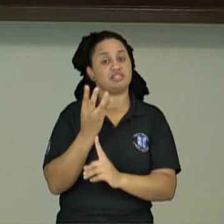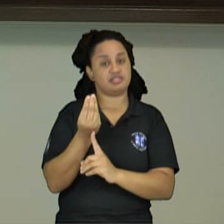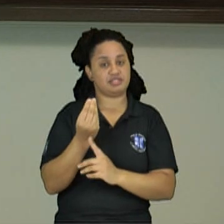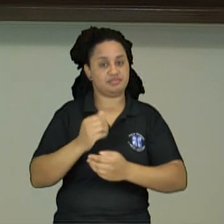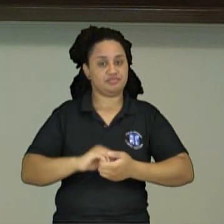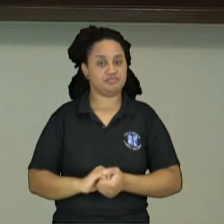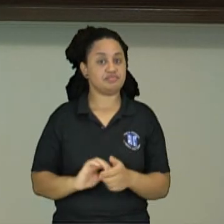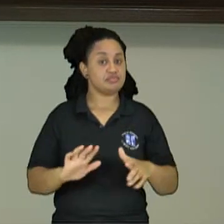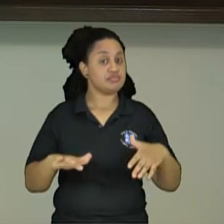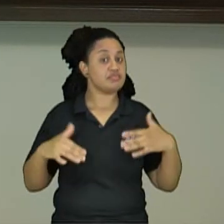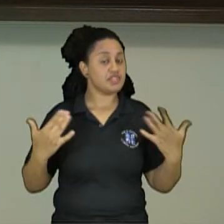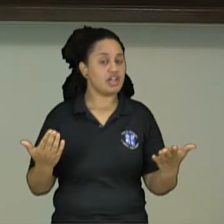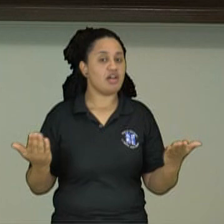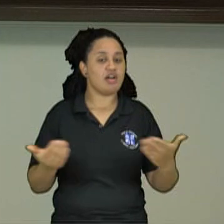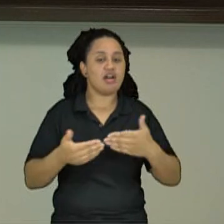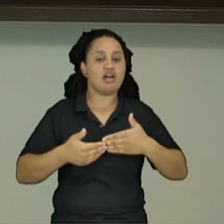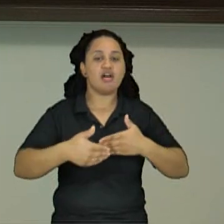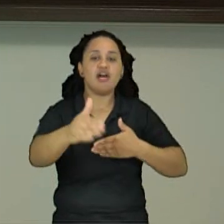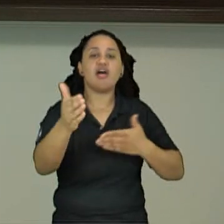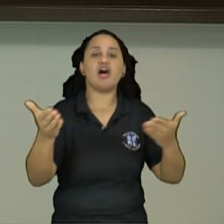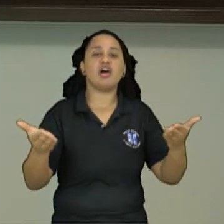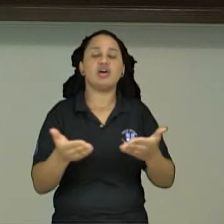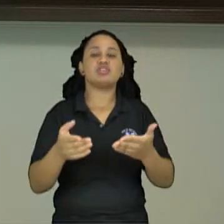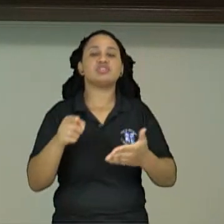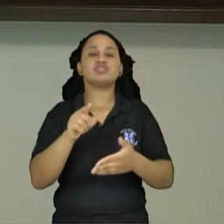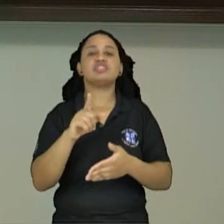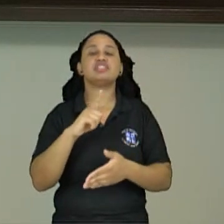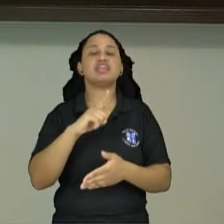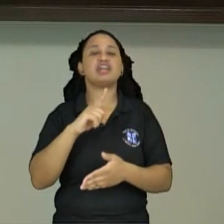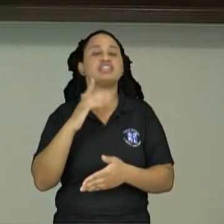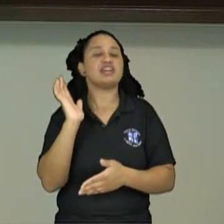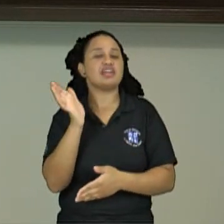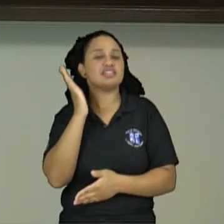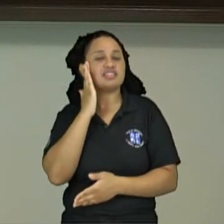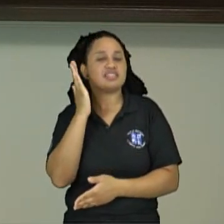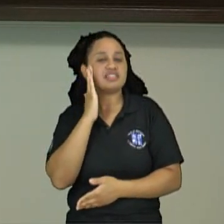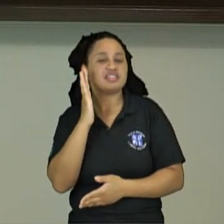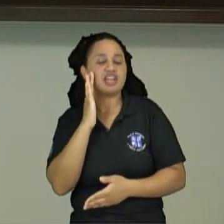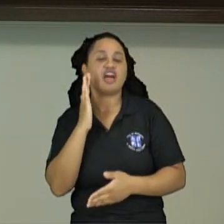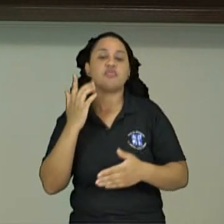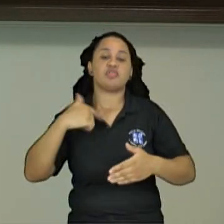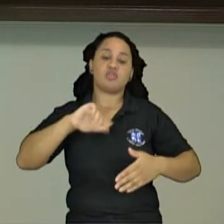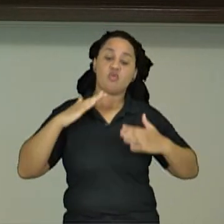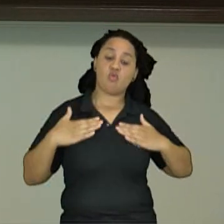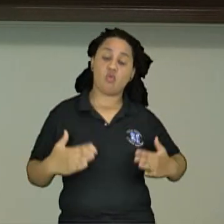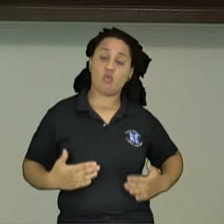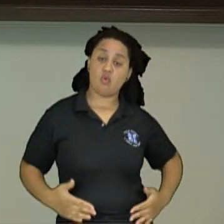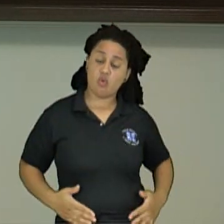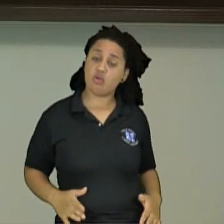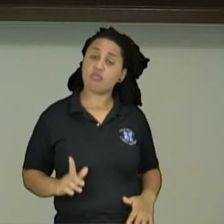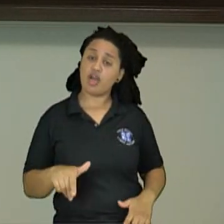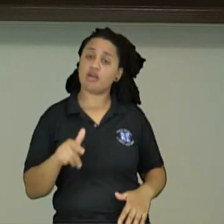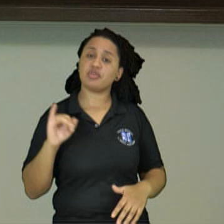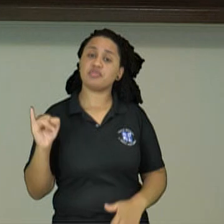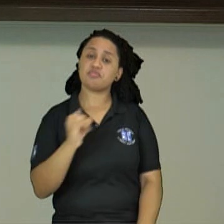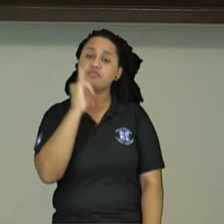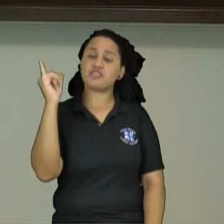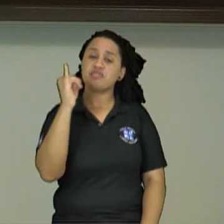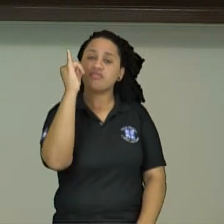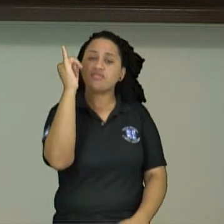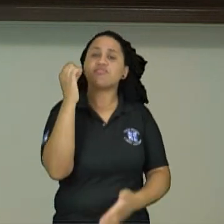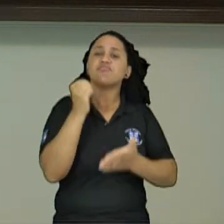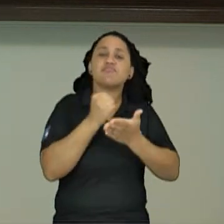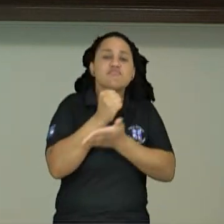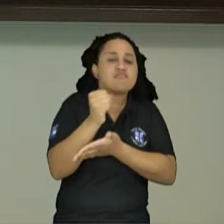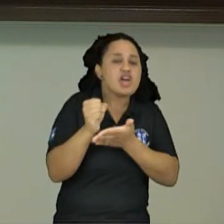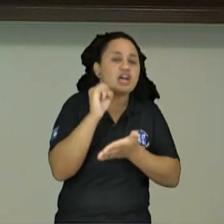Bom, a partir de hoje, então, você já terá esse entendimento que o nosso corpo ele é um elemento importante